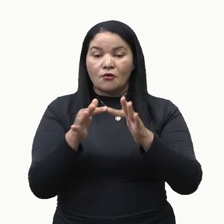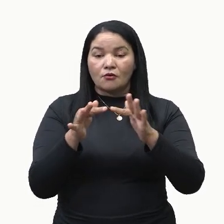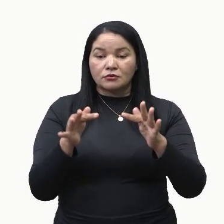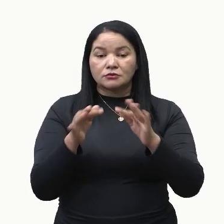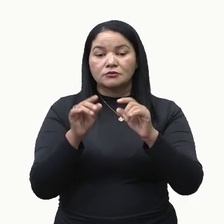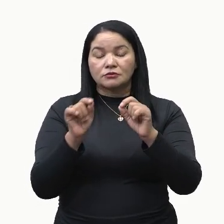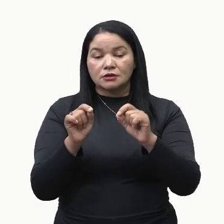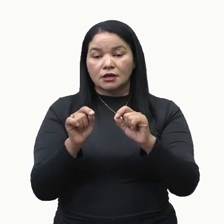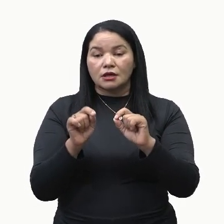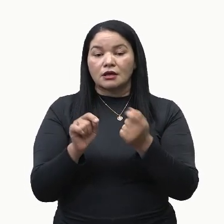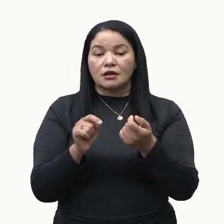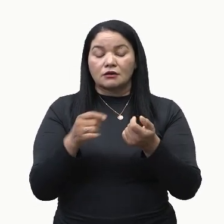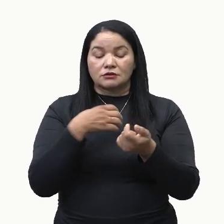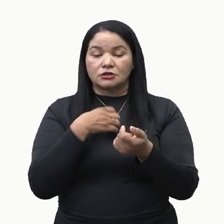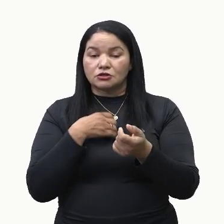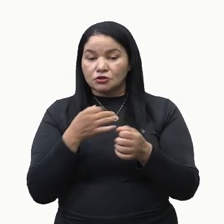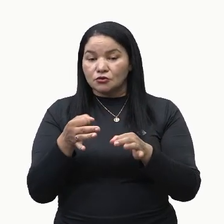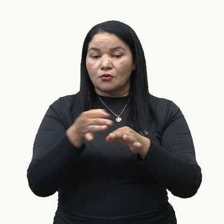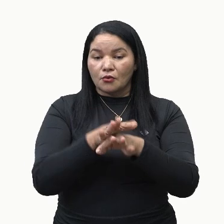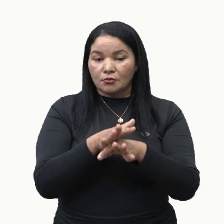completo,